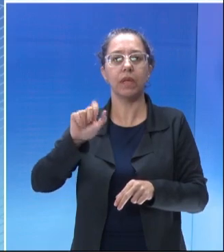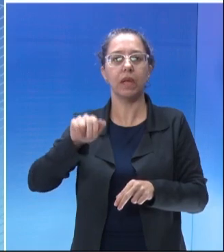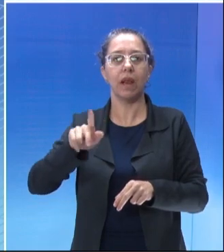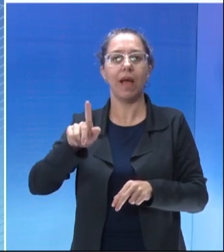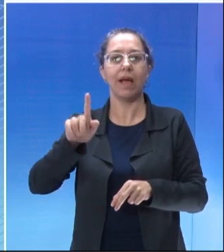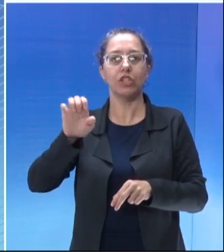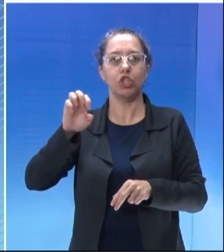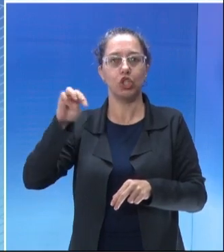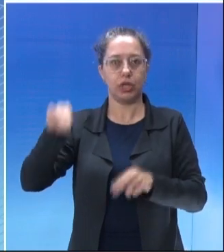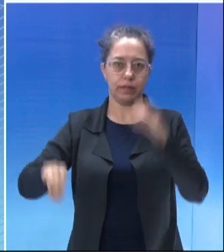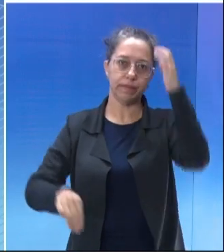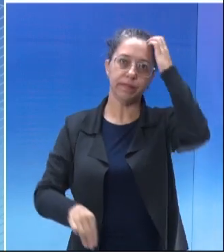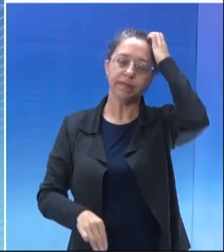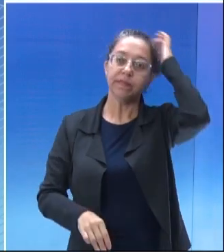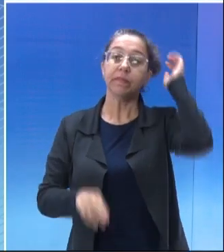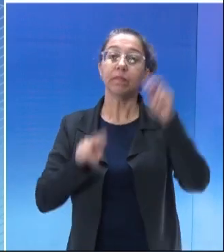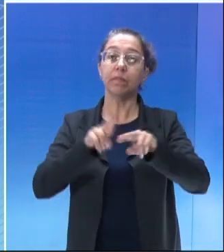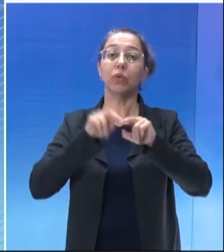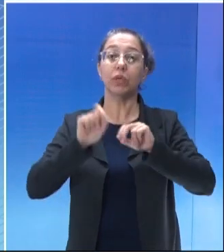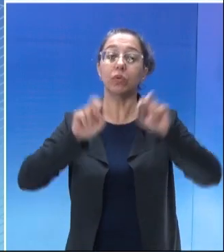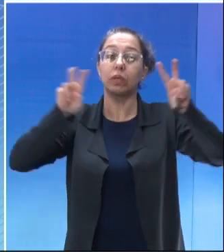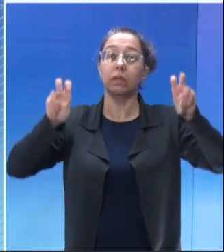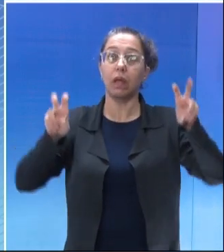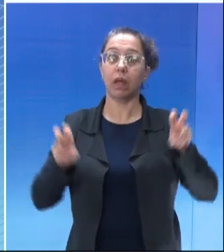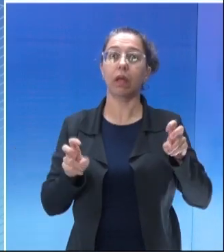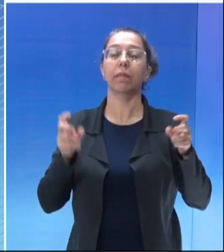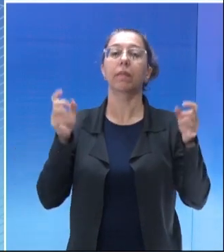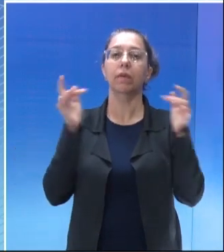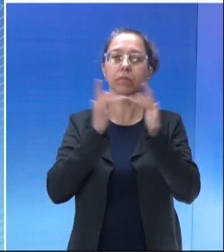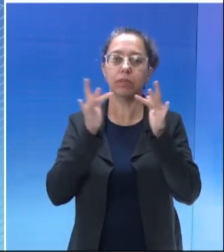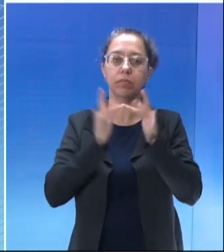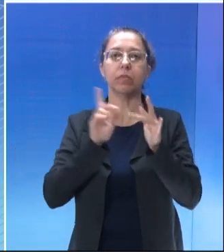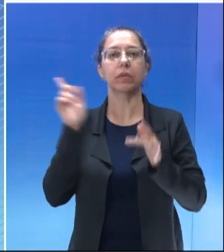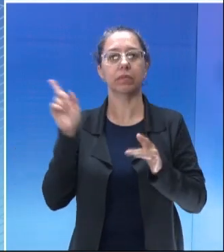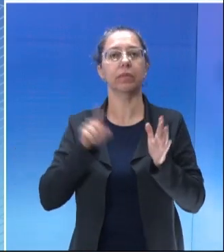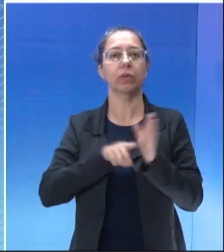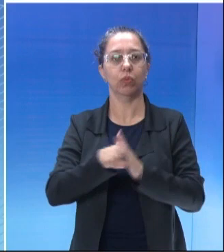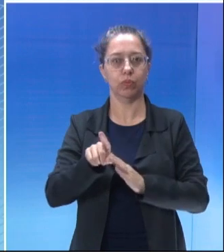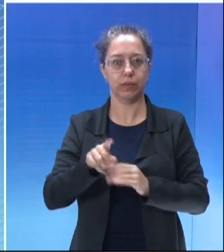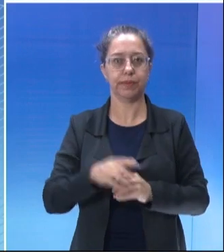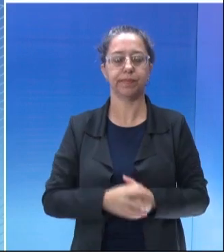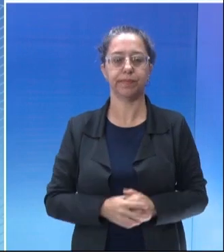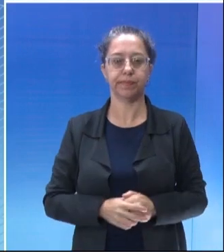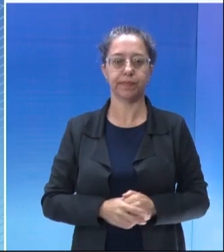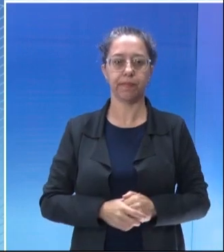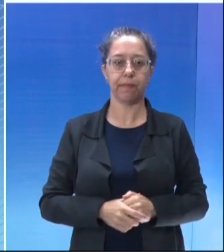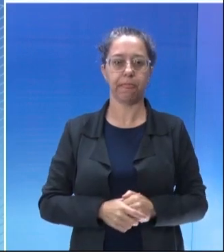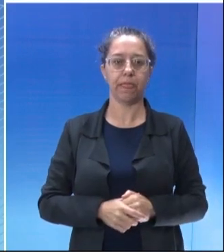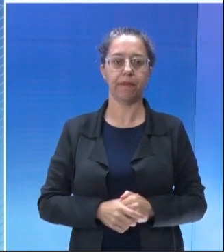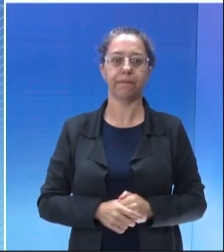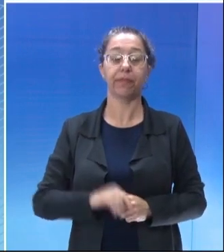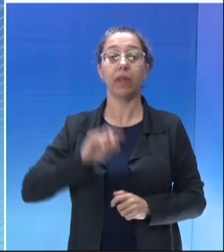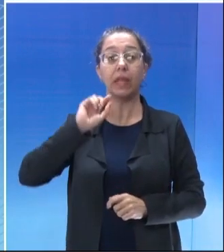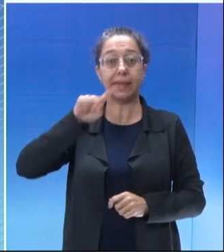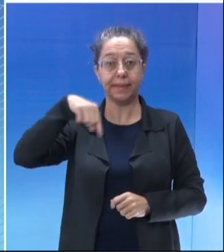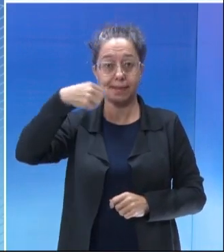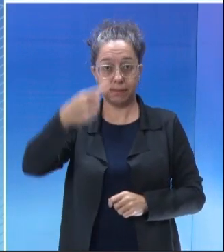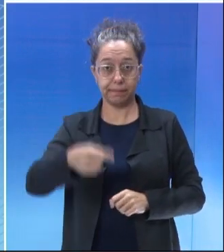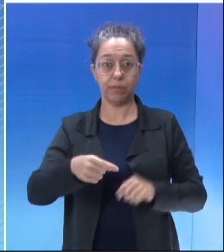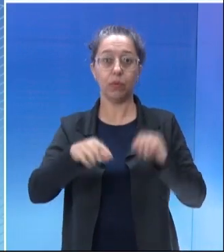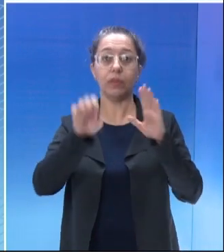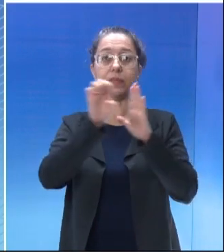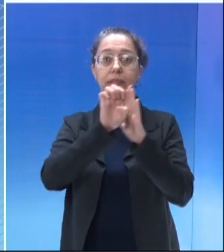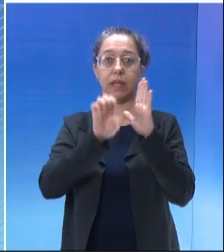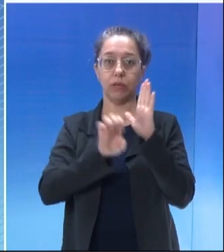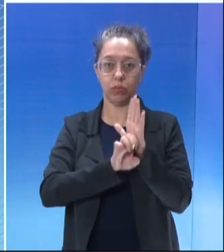Mas isso são assuntos relacionados a essa questão, né? Hoje, depois do Estatuto da Terra, já